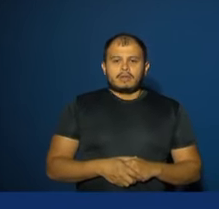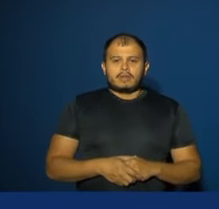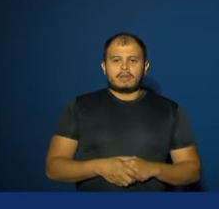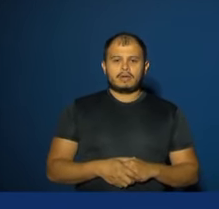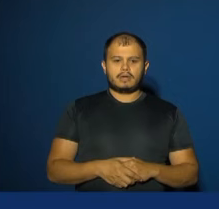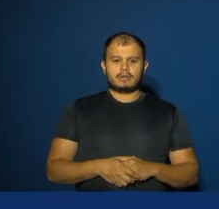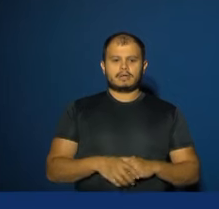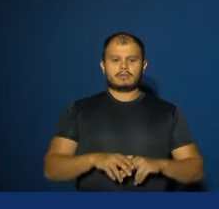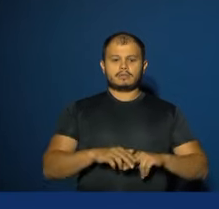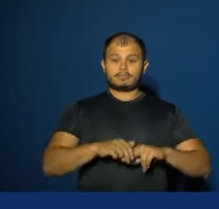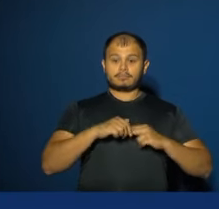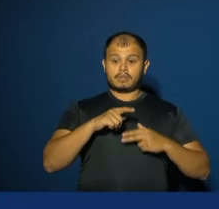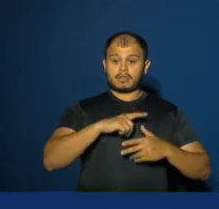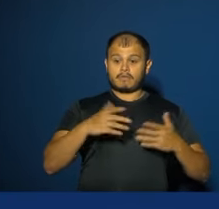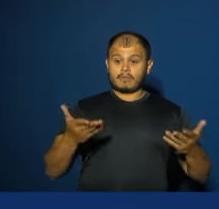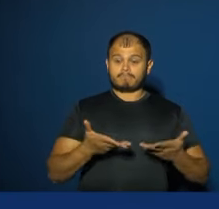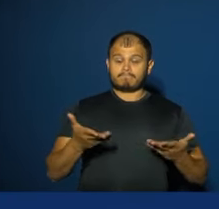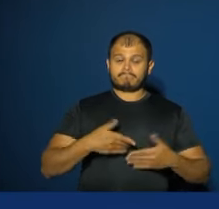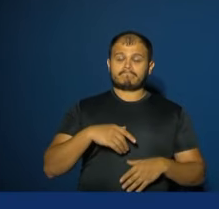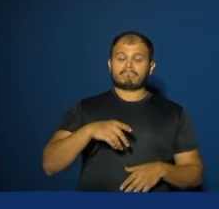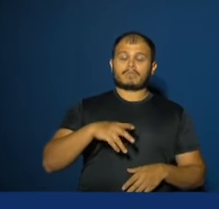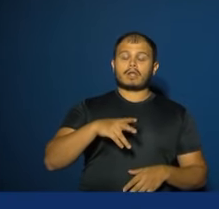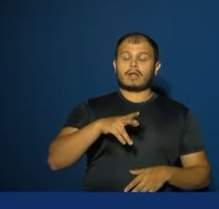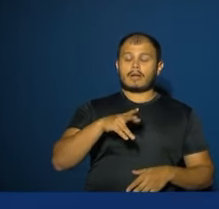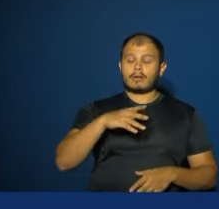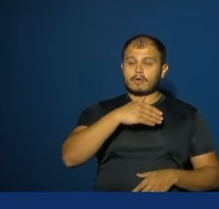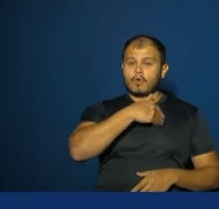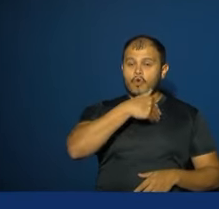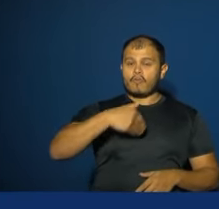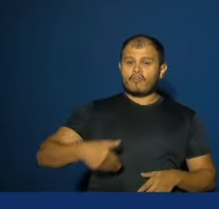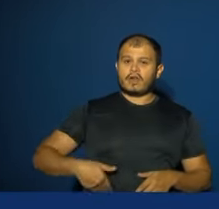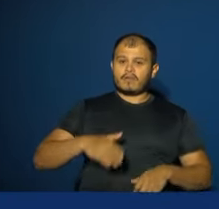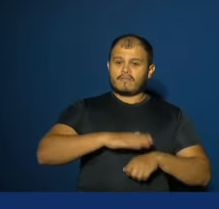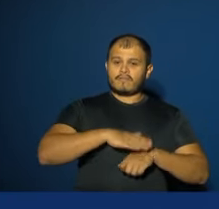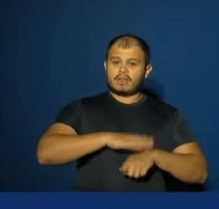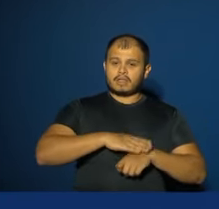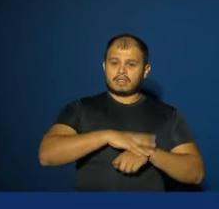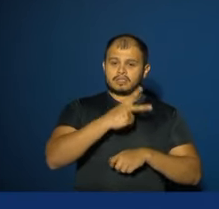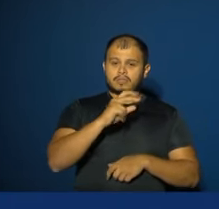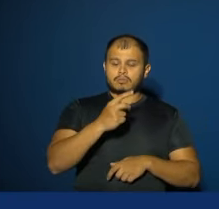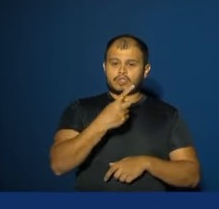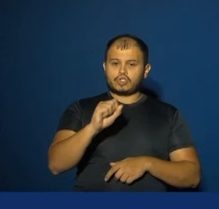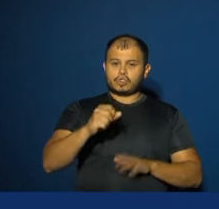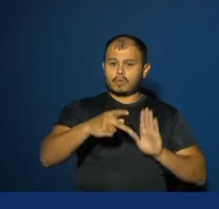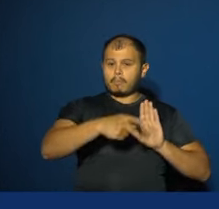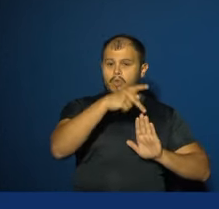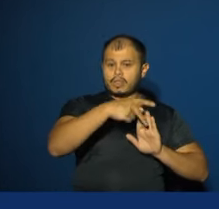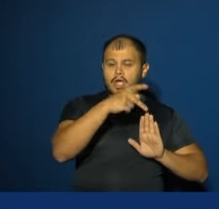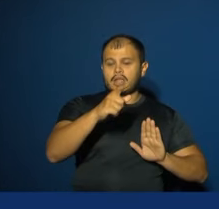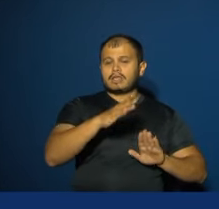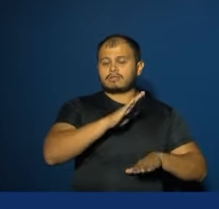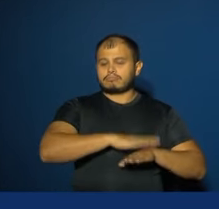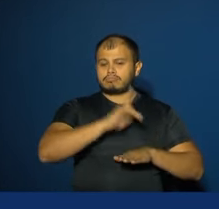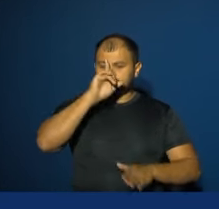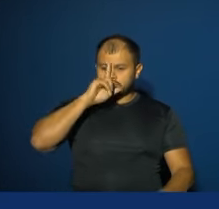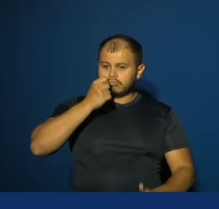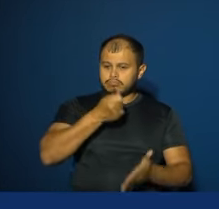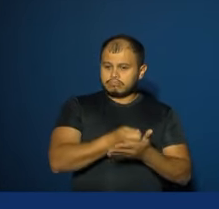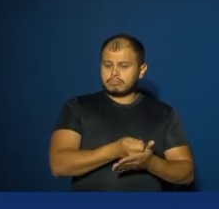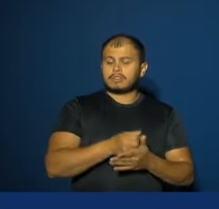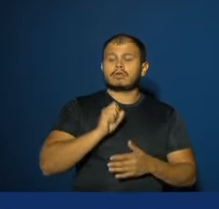um cronograma que o governo fez em 2018. Uma portaria ministerial decidia